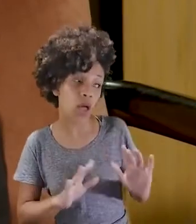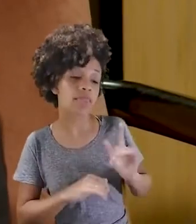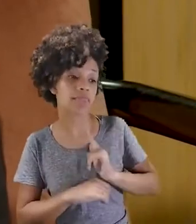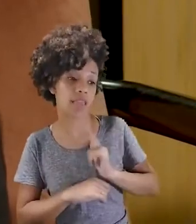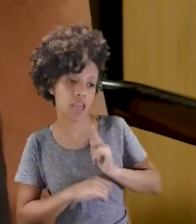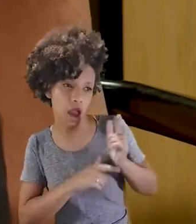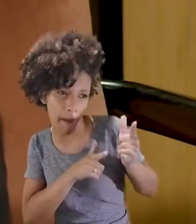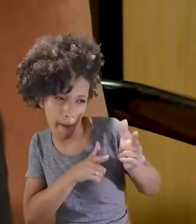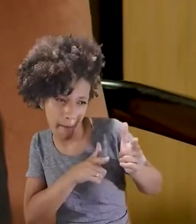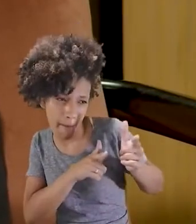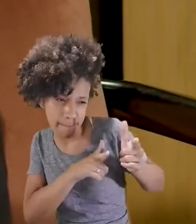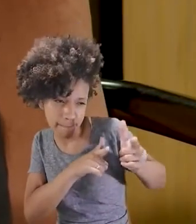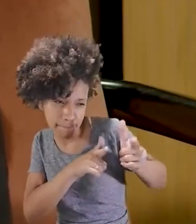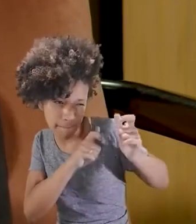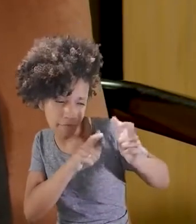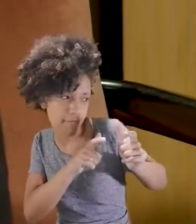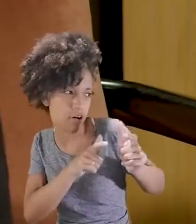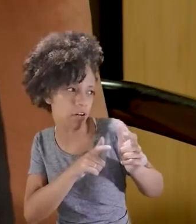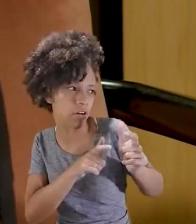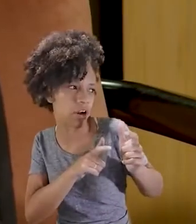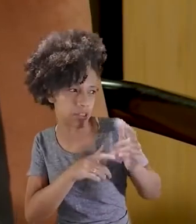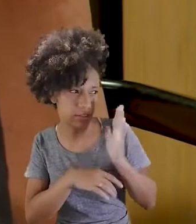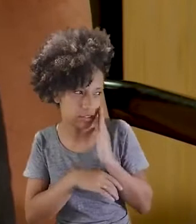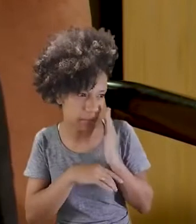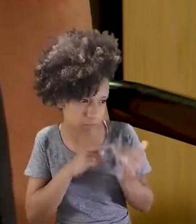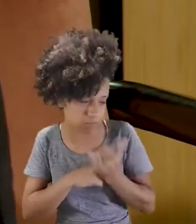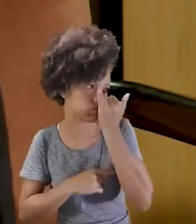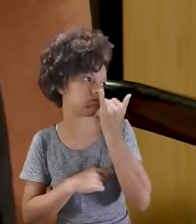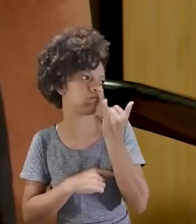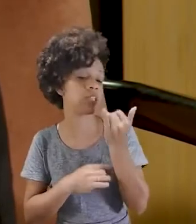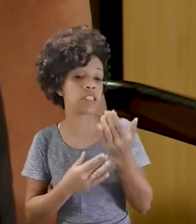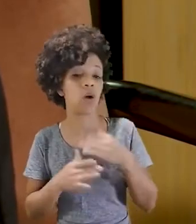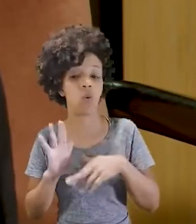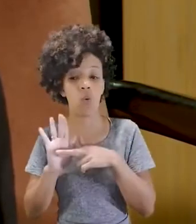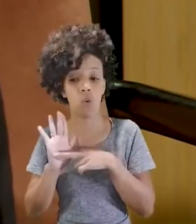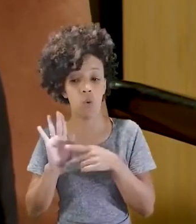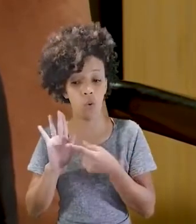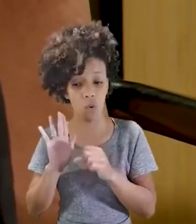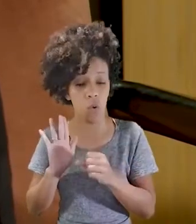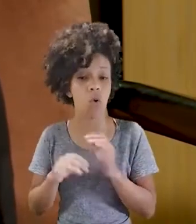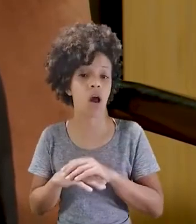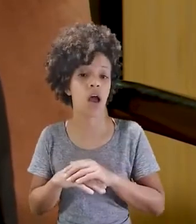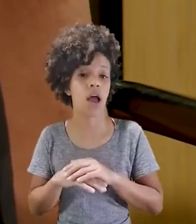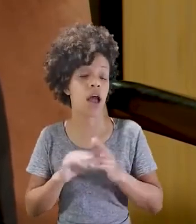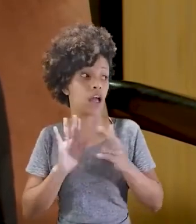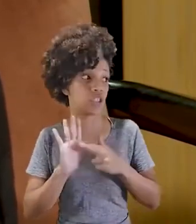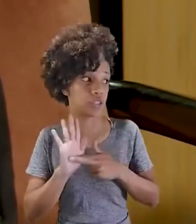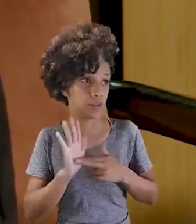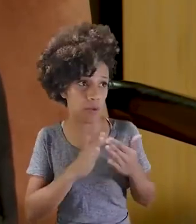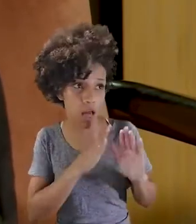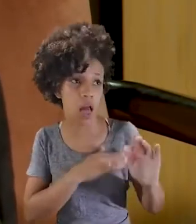execução da vovó Lúcia candidata Ele falou que é covardia aí nesse estatuto que é o disciplina da quebrada